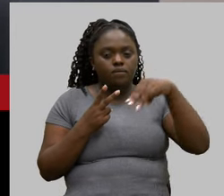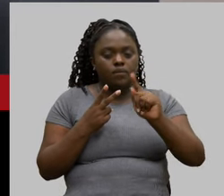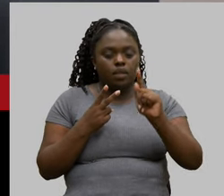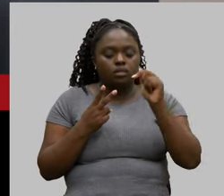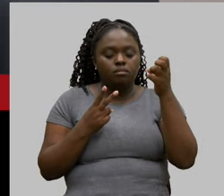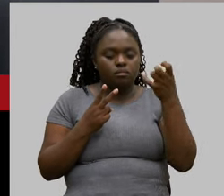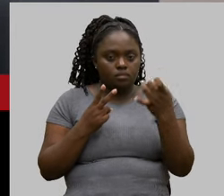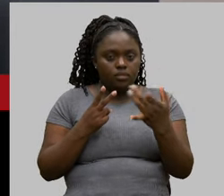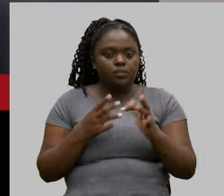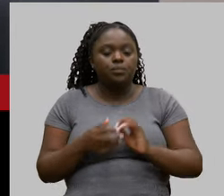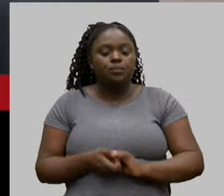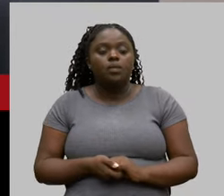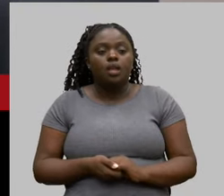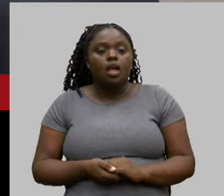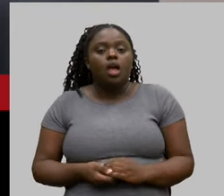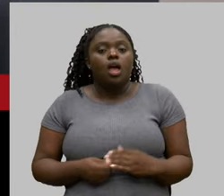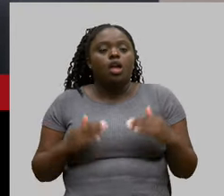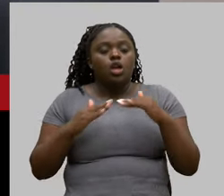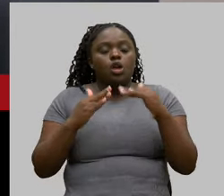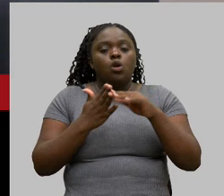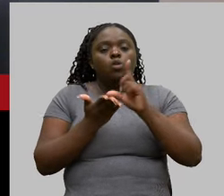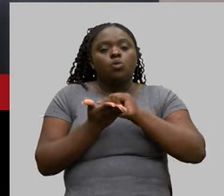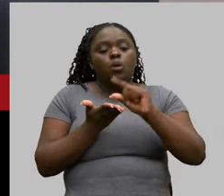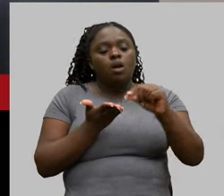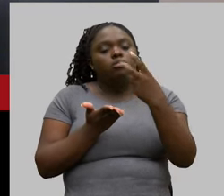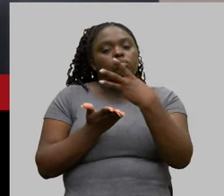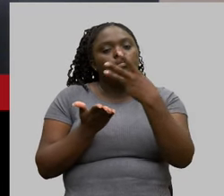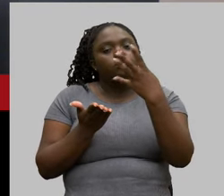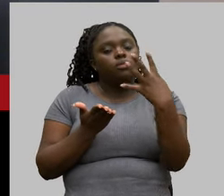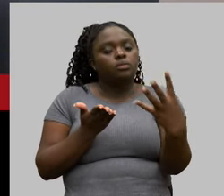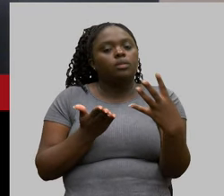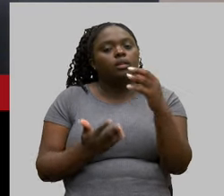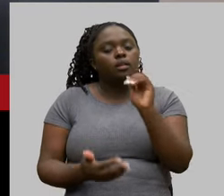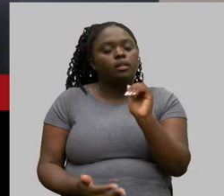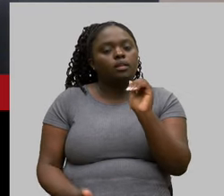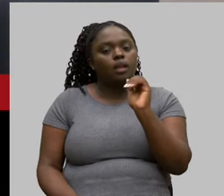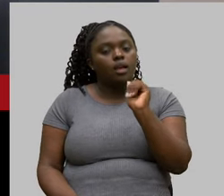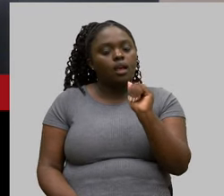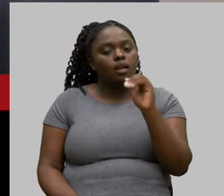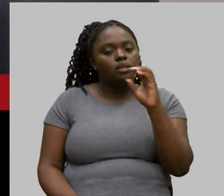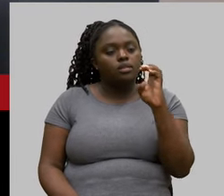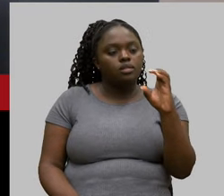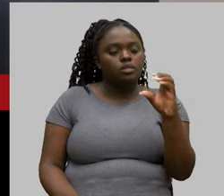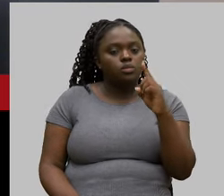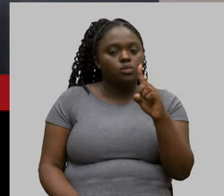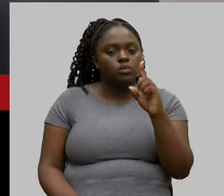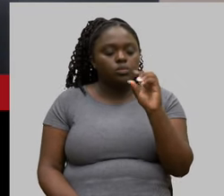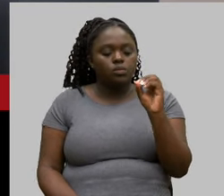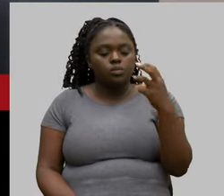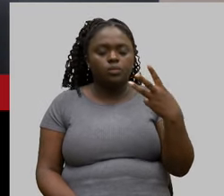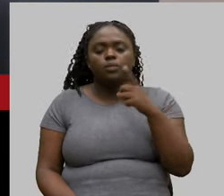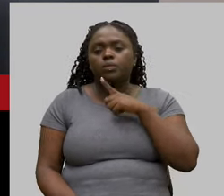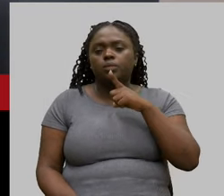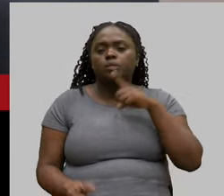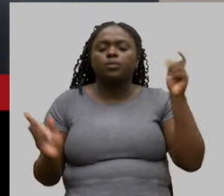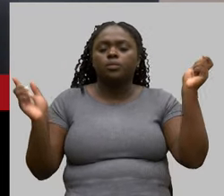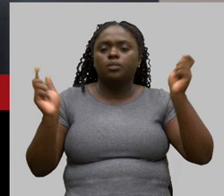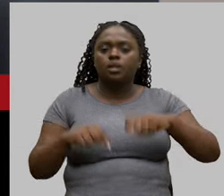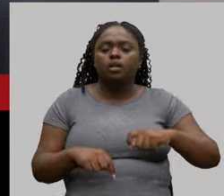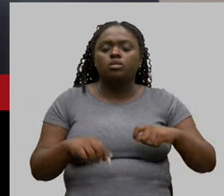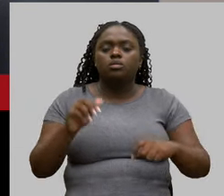seguinte de acordo com o artigo 34 da ec13 existe a possibilidade dos